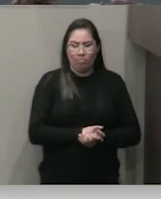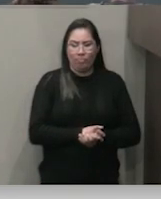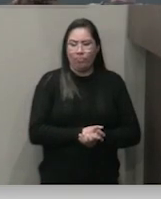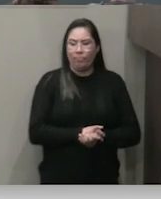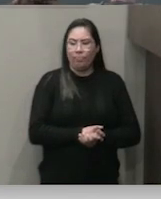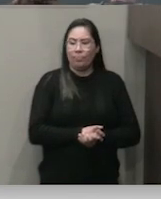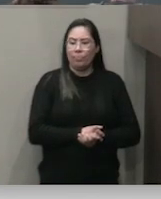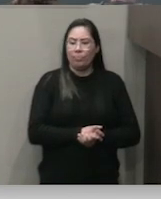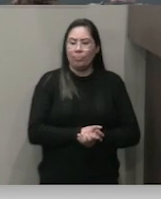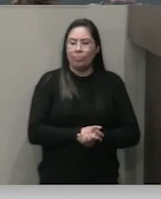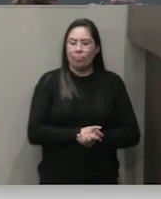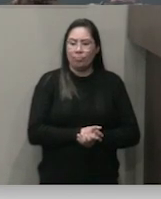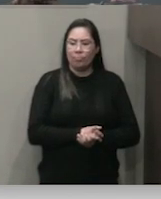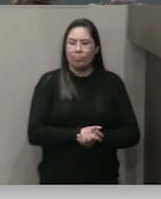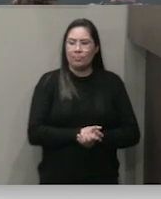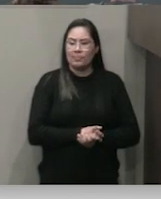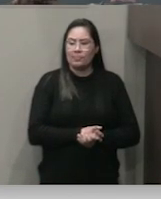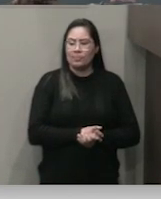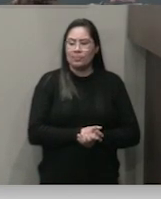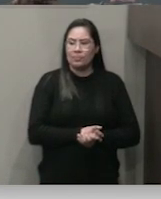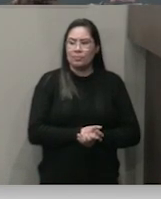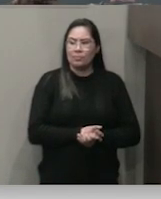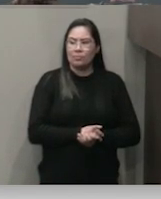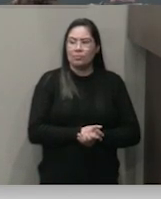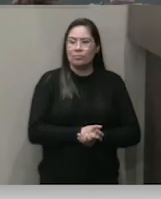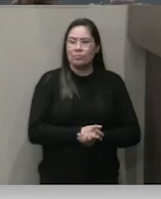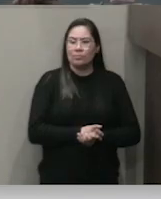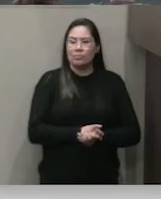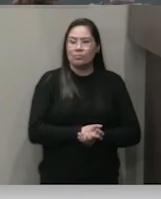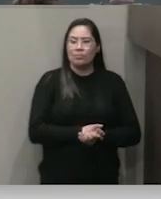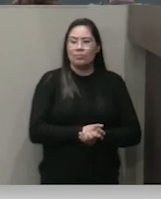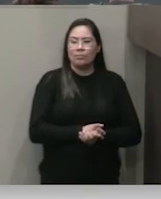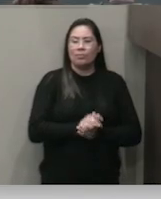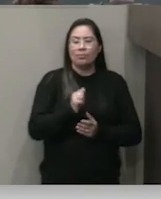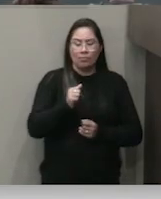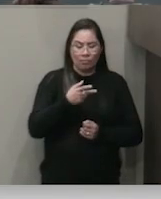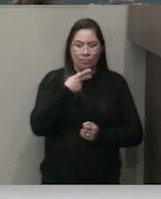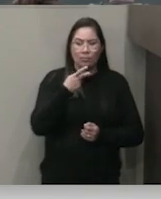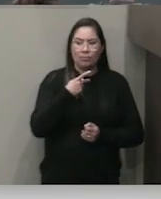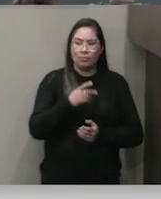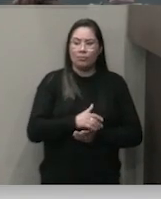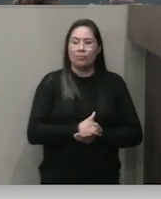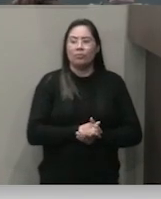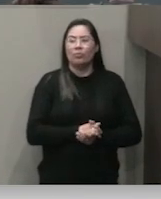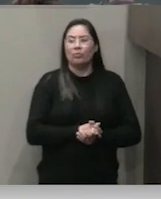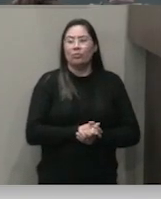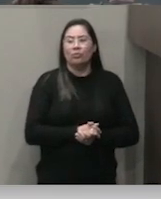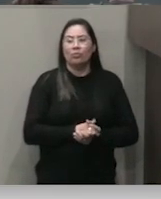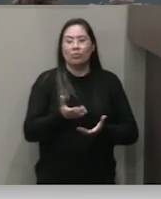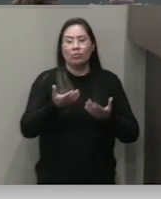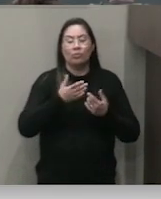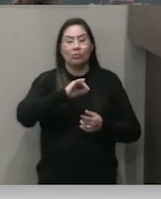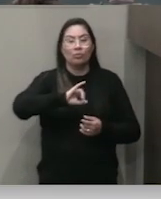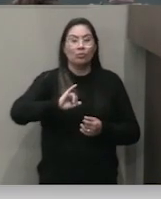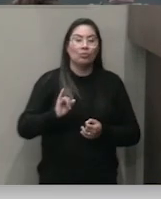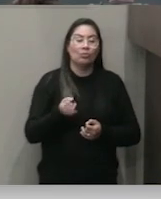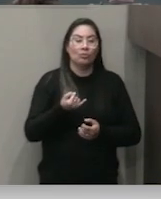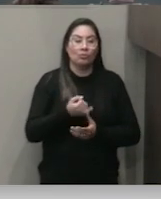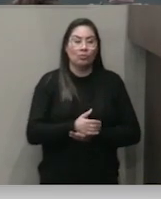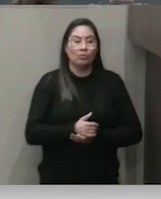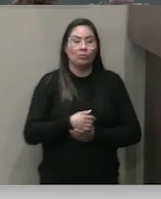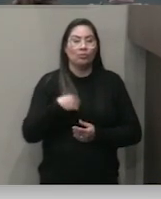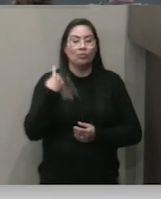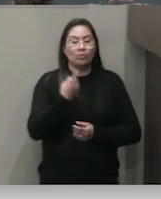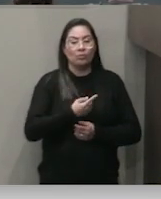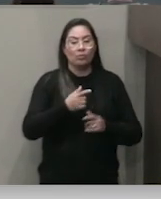Vai se preparando que eu dou a parte, eu sou democrático. Mas tem que vir aqui realmente aproveitar esse